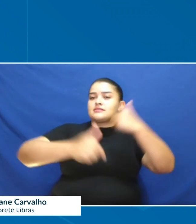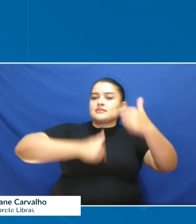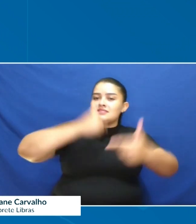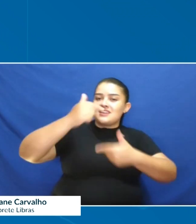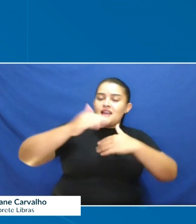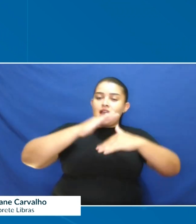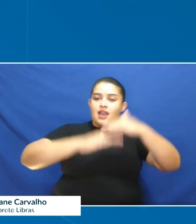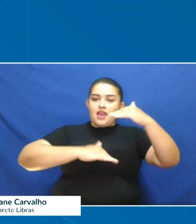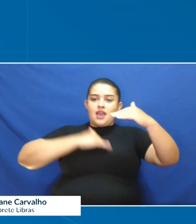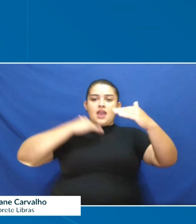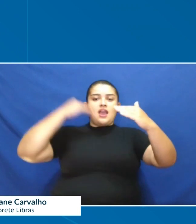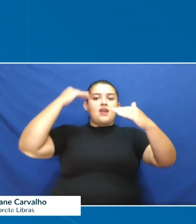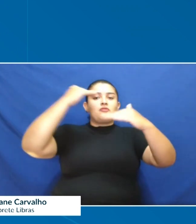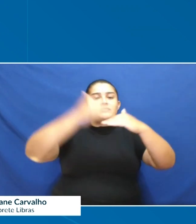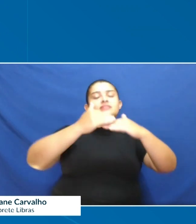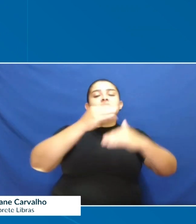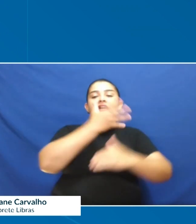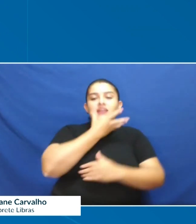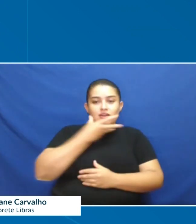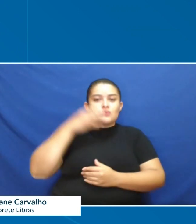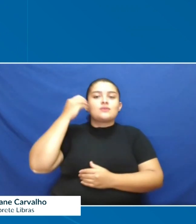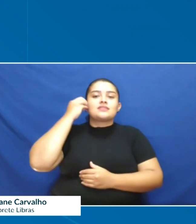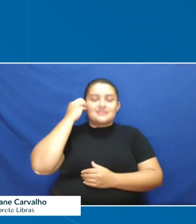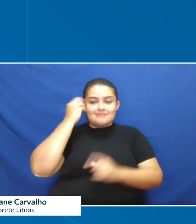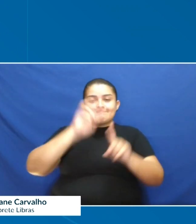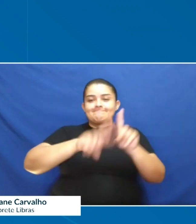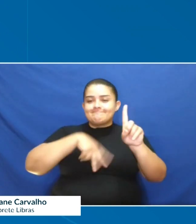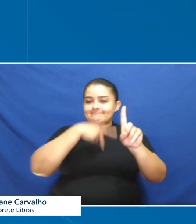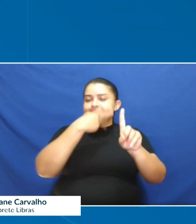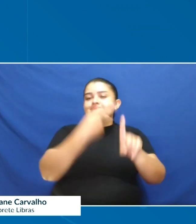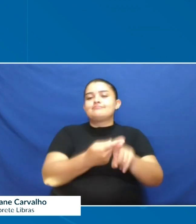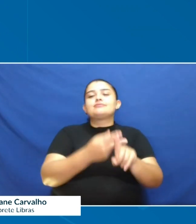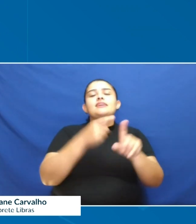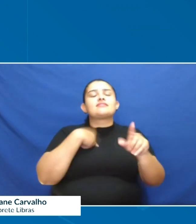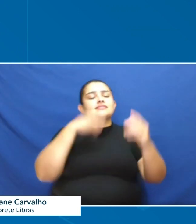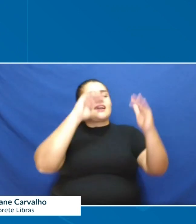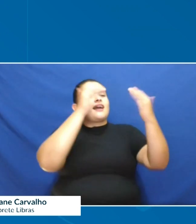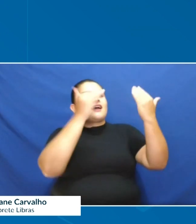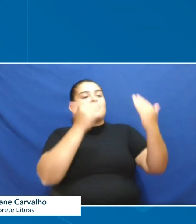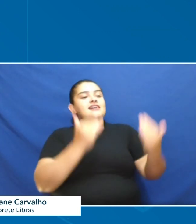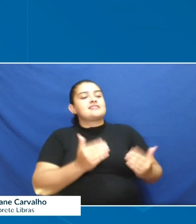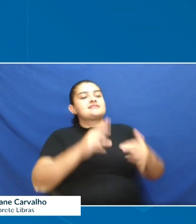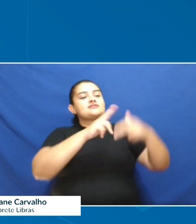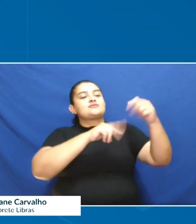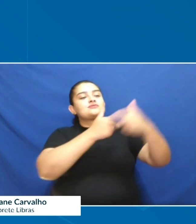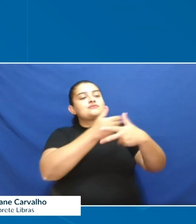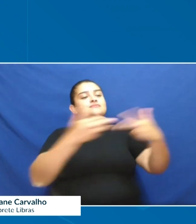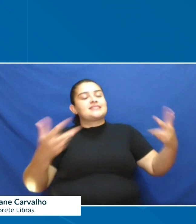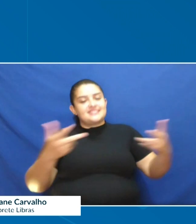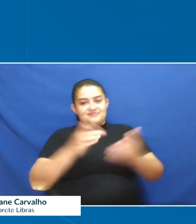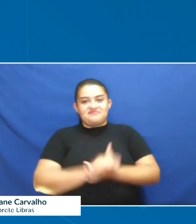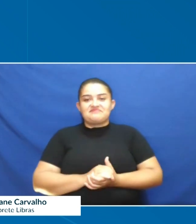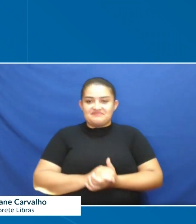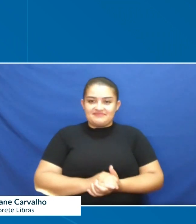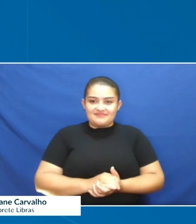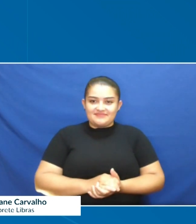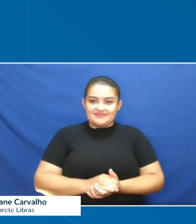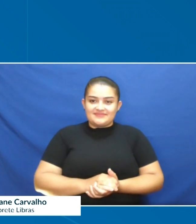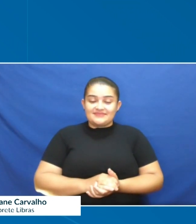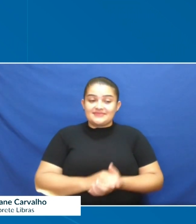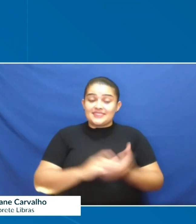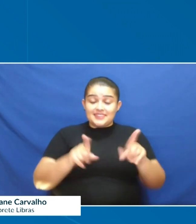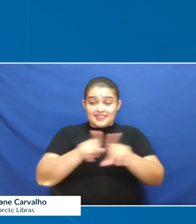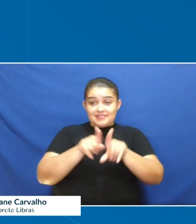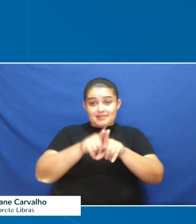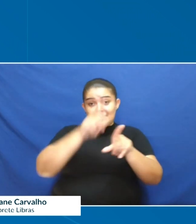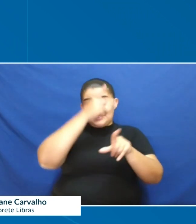o jeito que você treina o produto e também processa esse produto. Na parte com os clientes, aí é